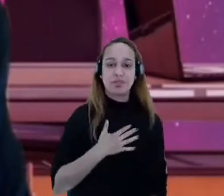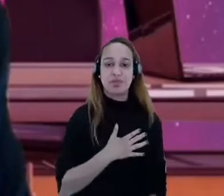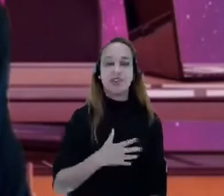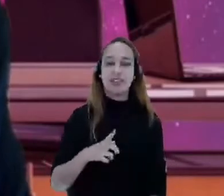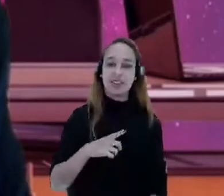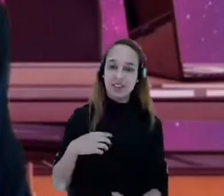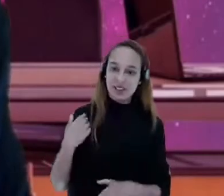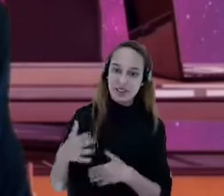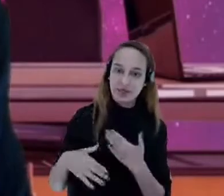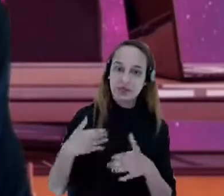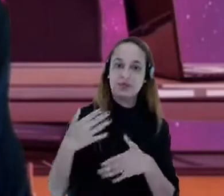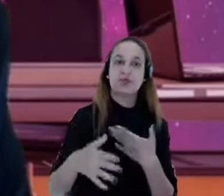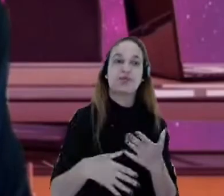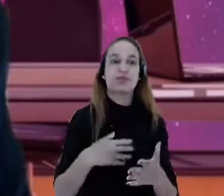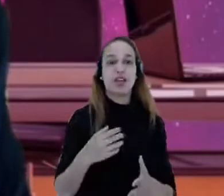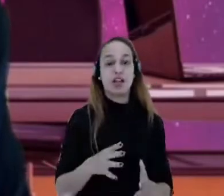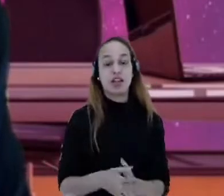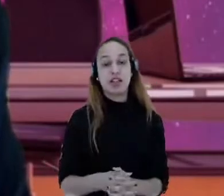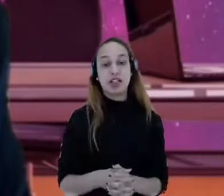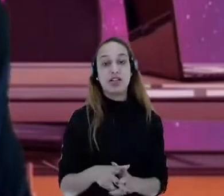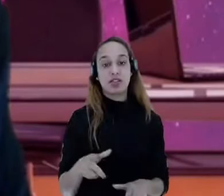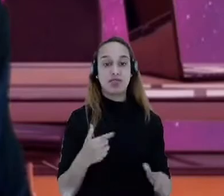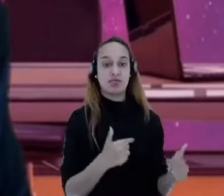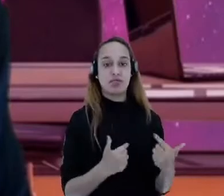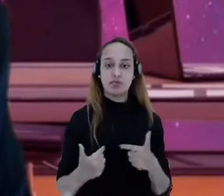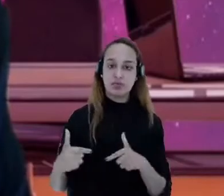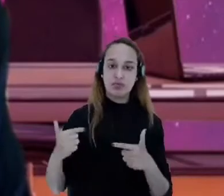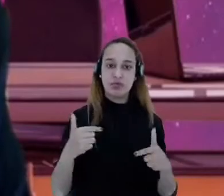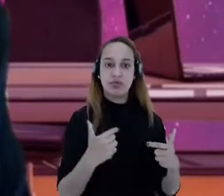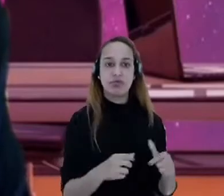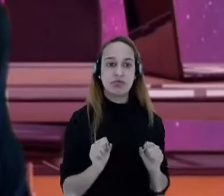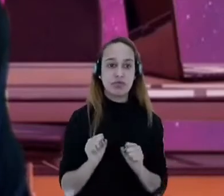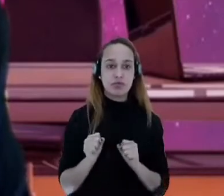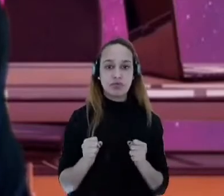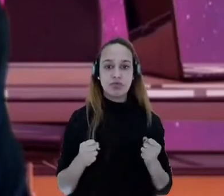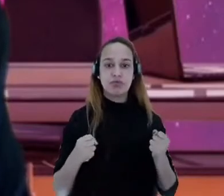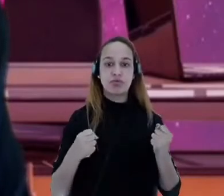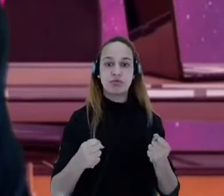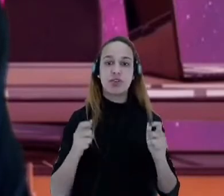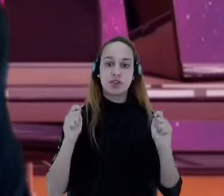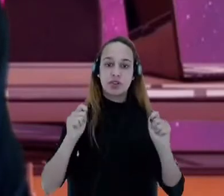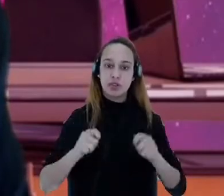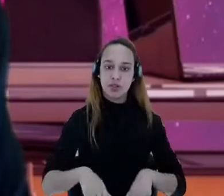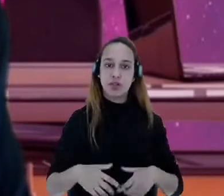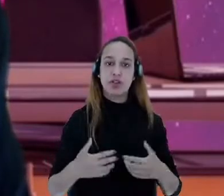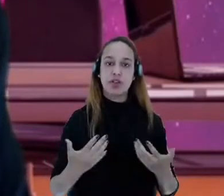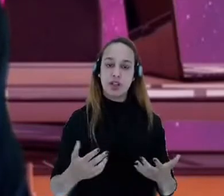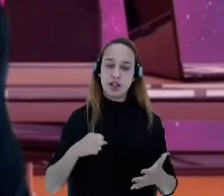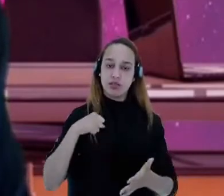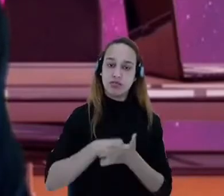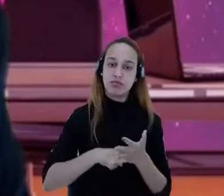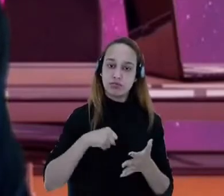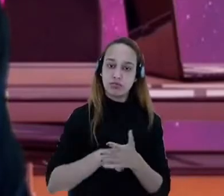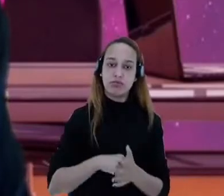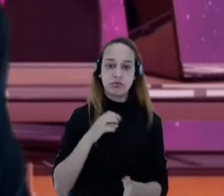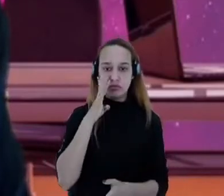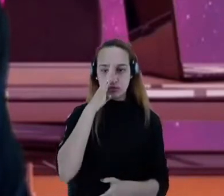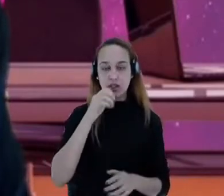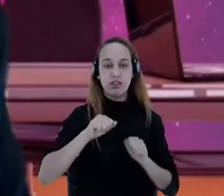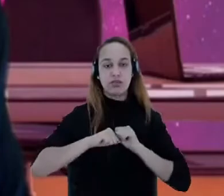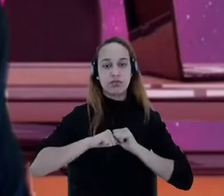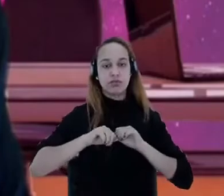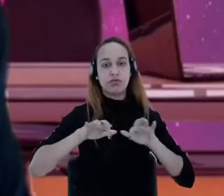das últimas décadas por seu trabalho incansável e sua perseverança na difusão da cultura do seguro